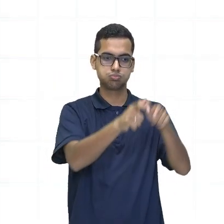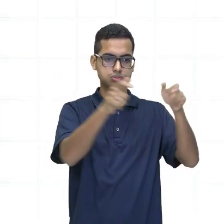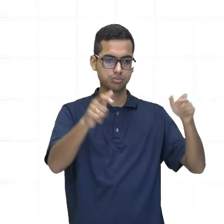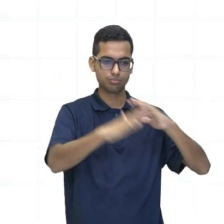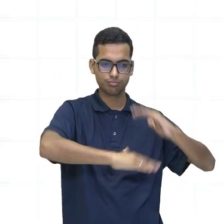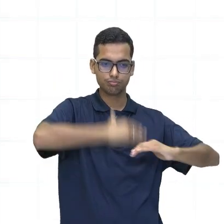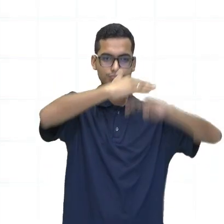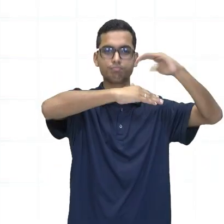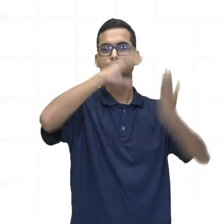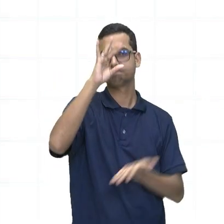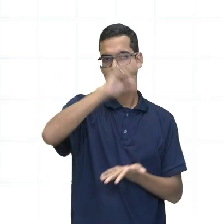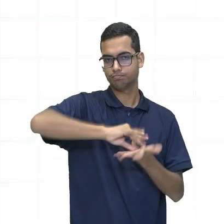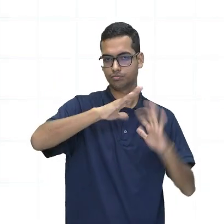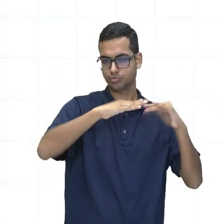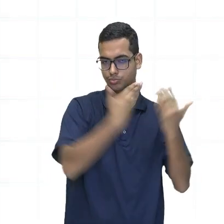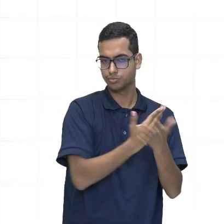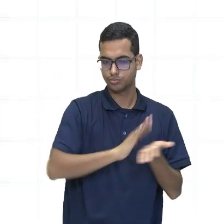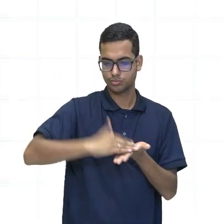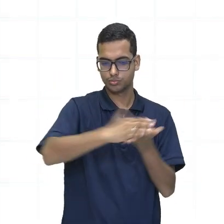cidade.